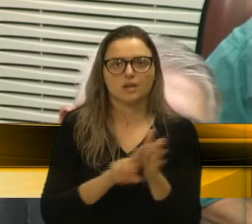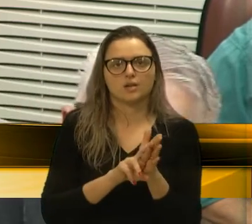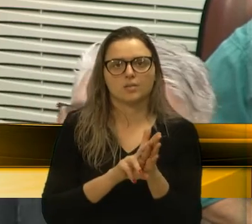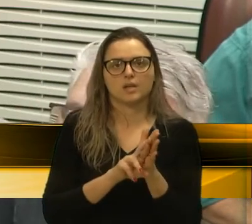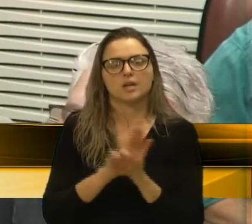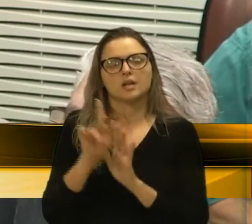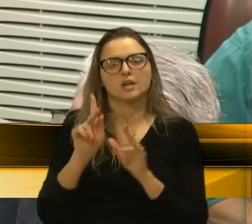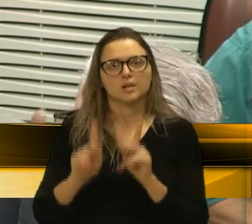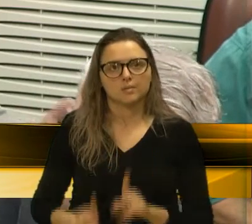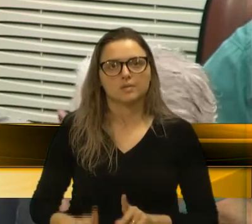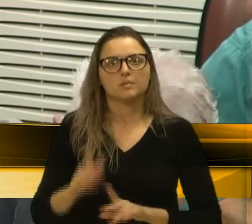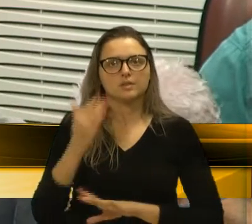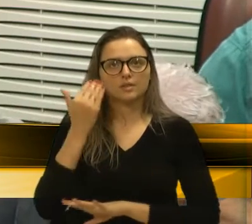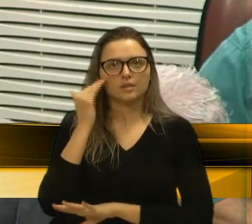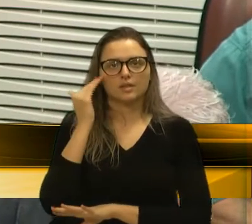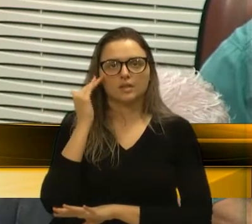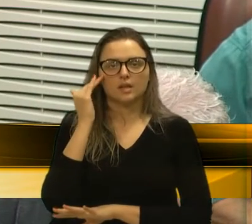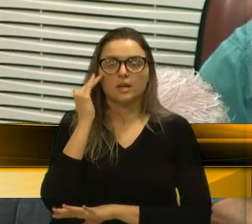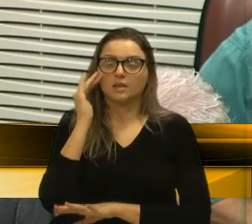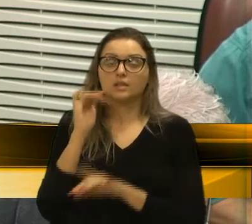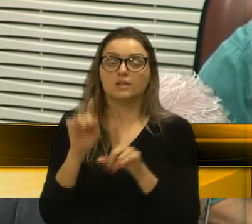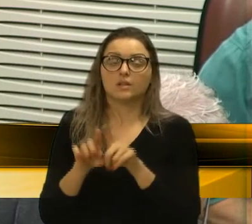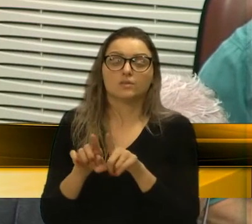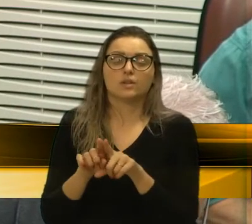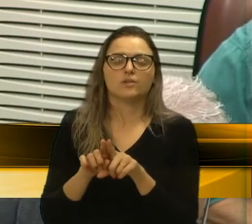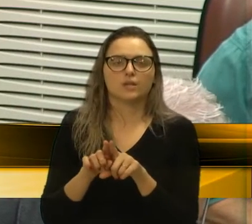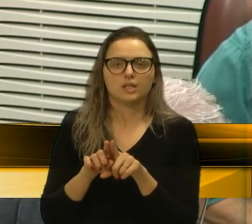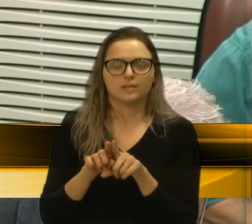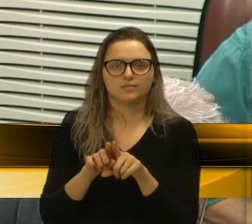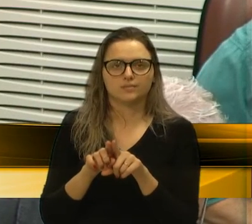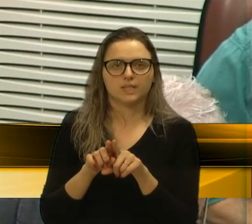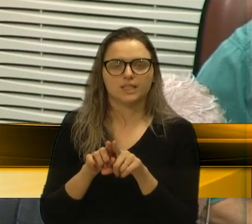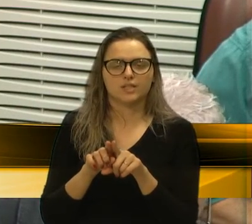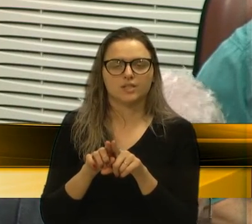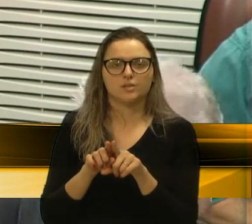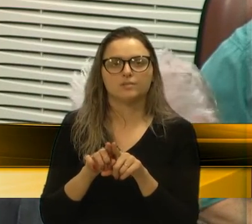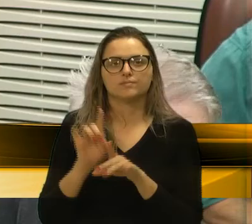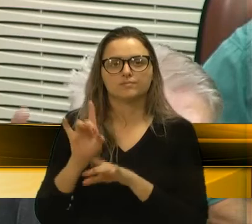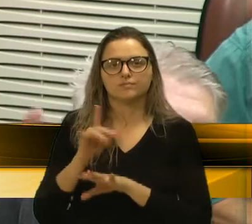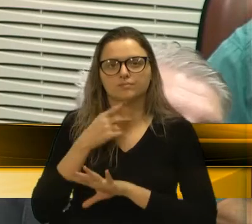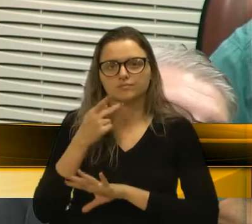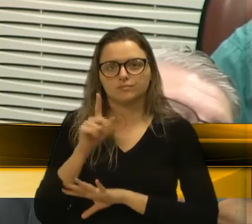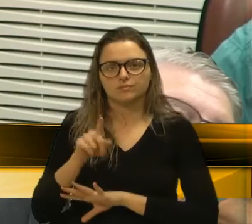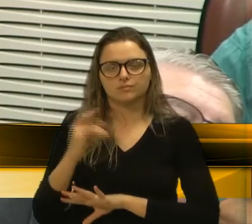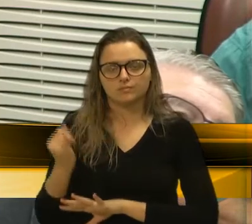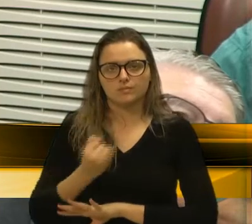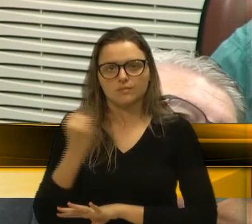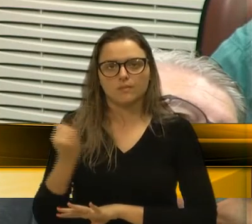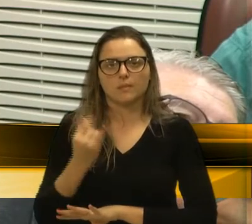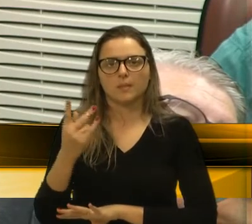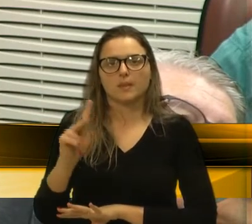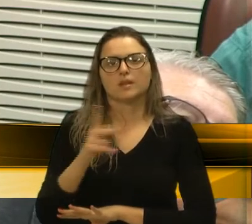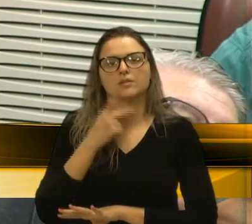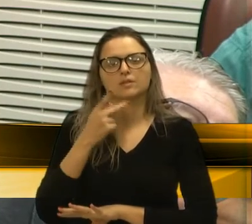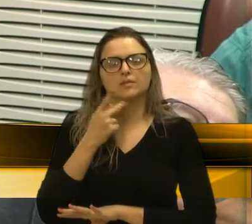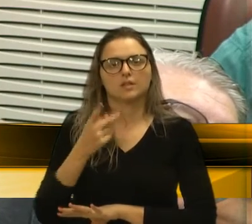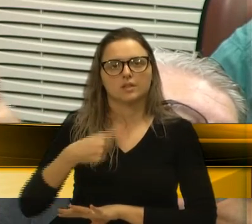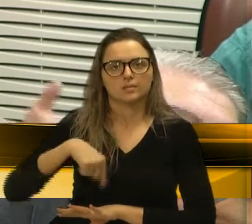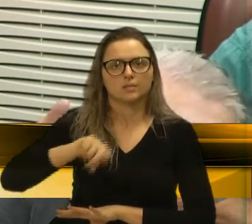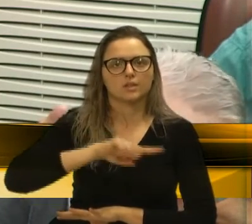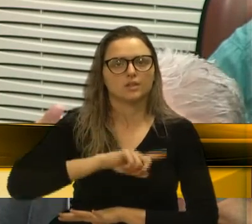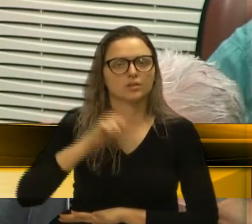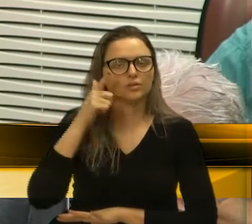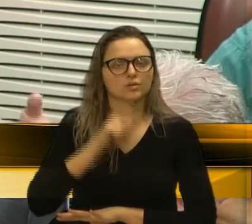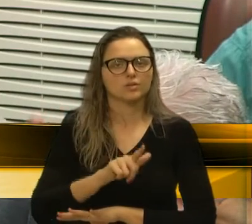pessoas entendam a importância de cada um num sistema democrático. Então, para concluir, é extremamente relevante essa sua fala, para a gente poder também mostrar